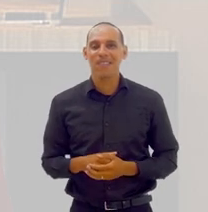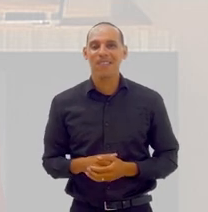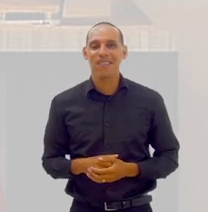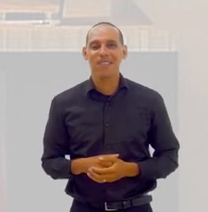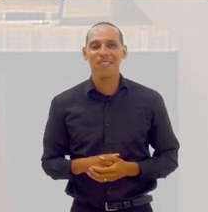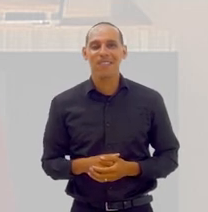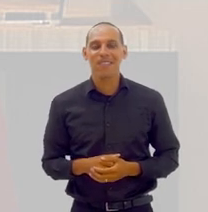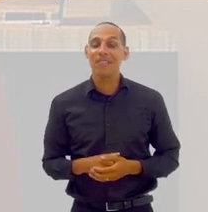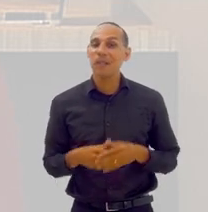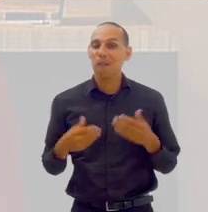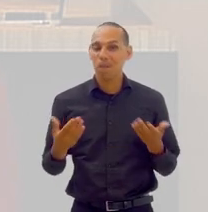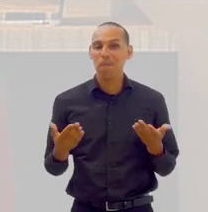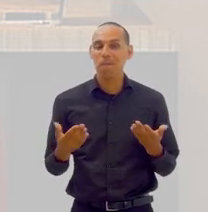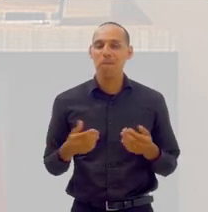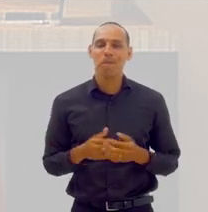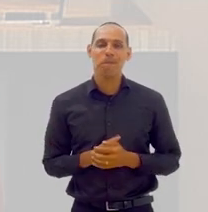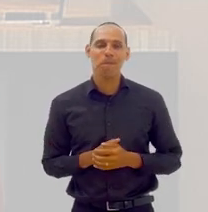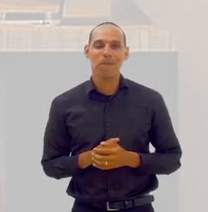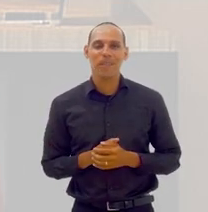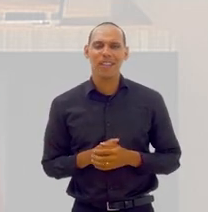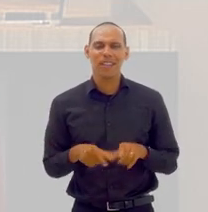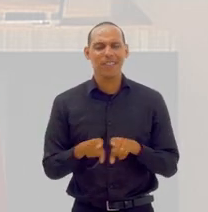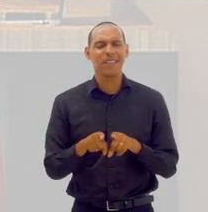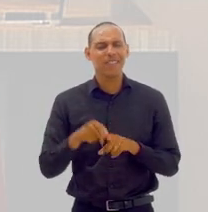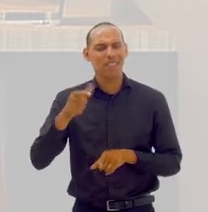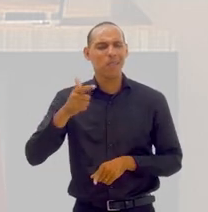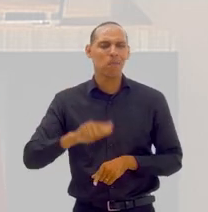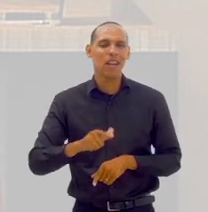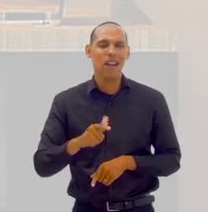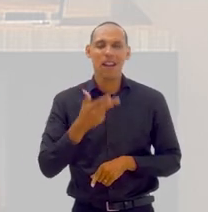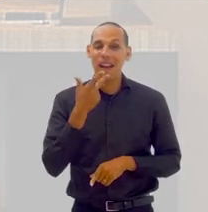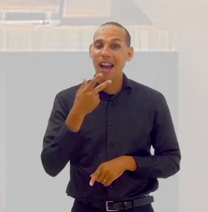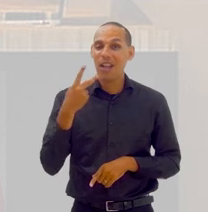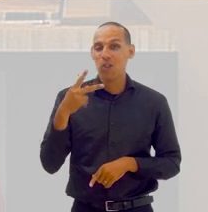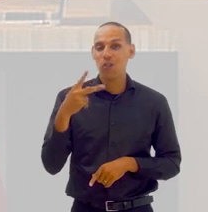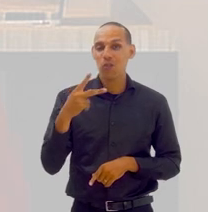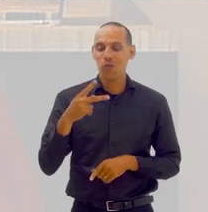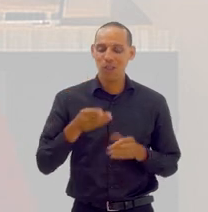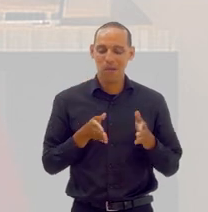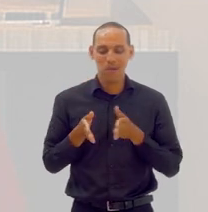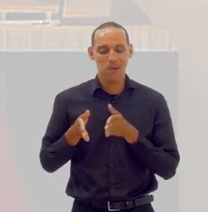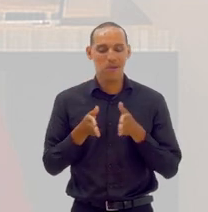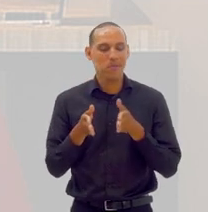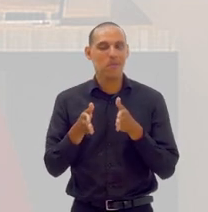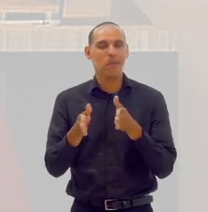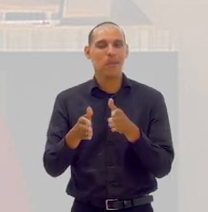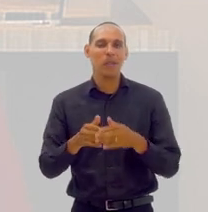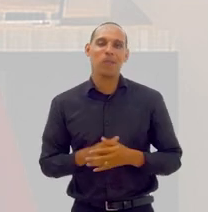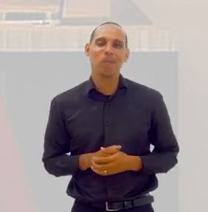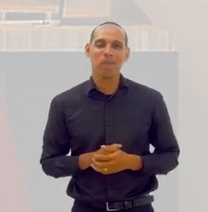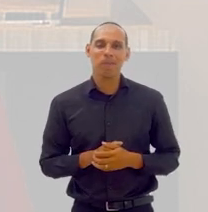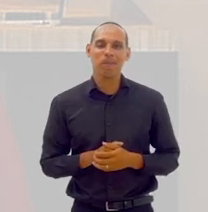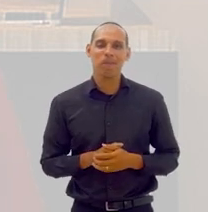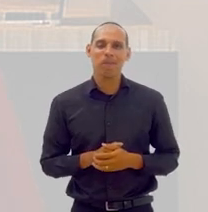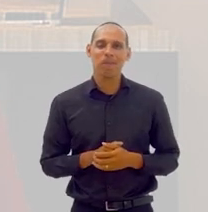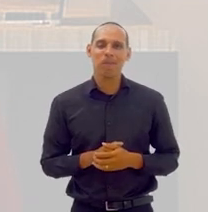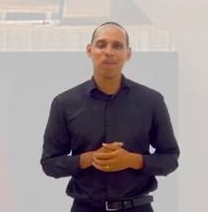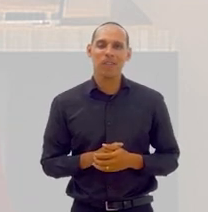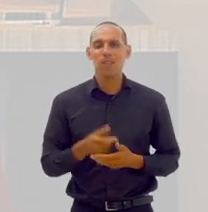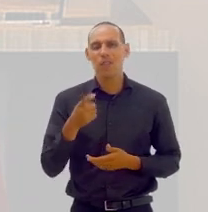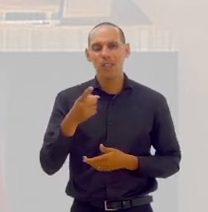E aí, maestro, falando um pouco mais sobre a sua trajetória, um dos